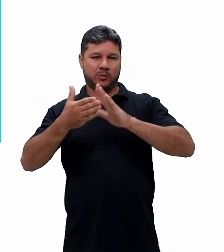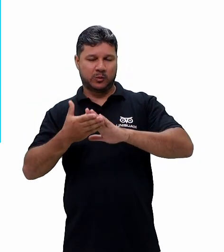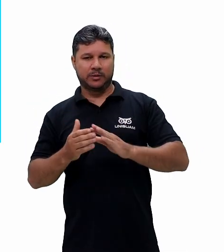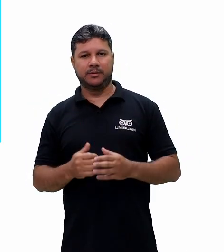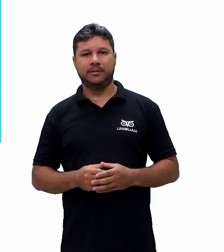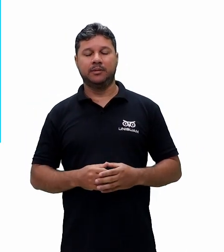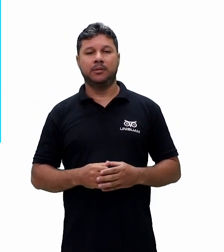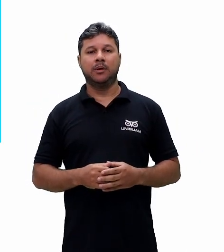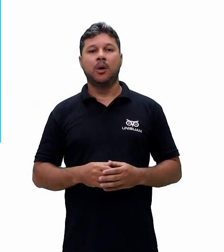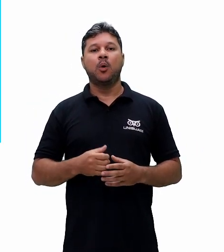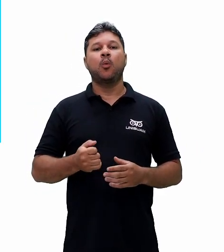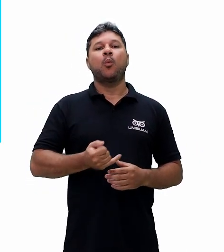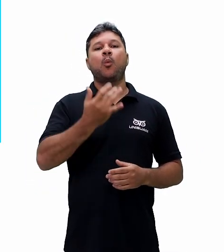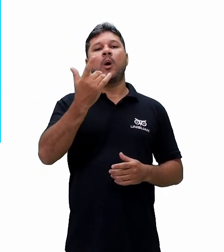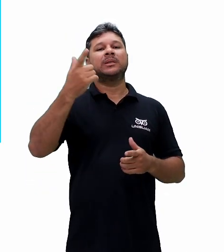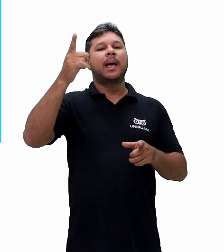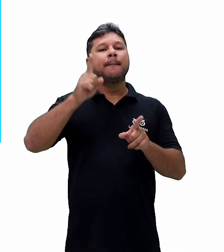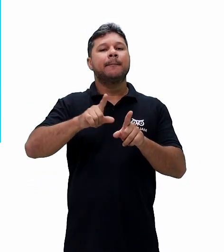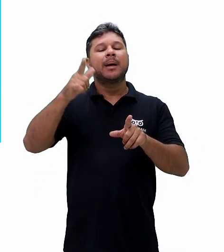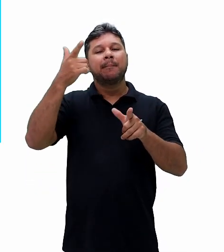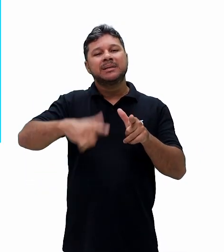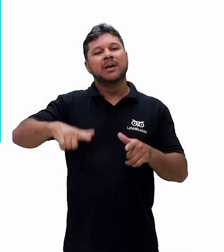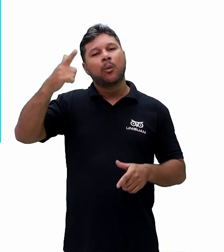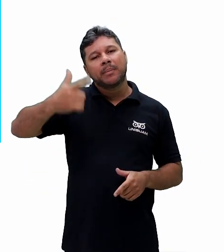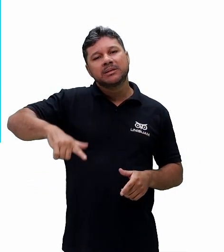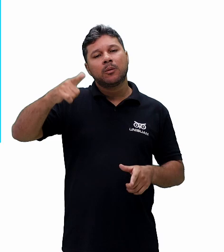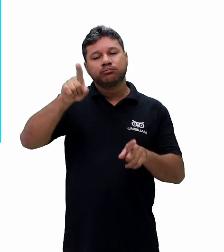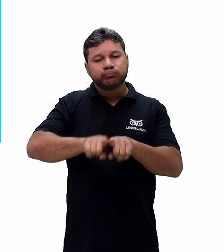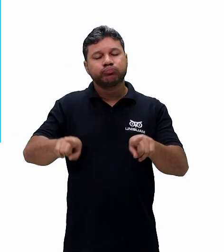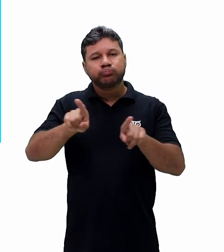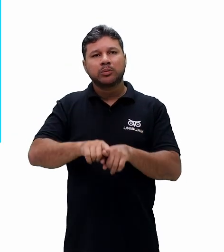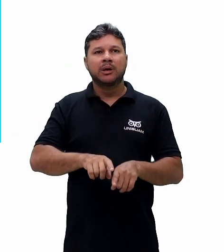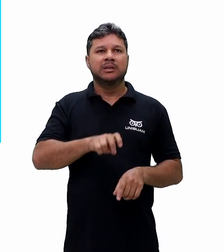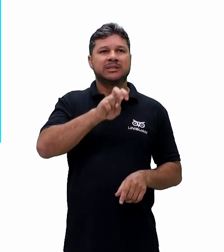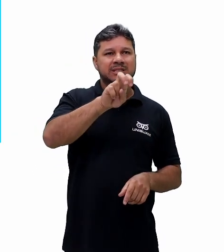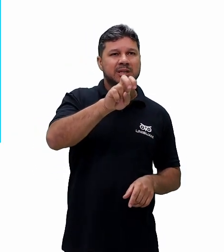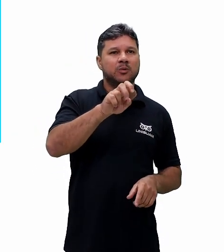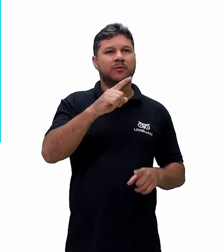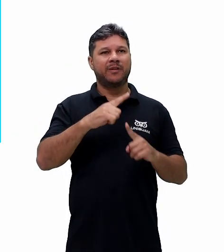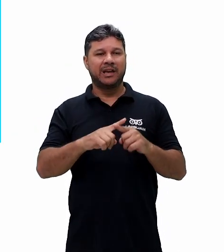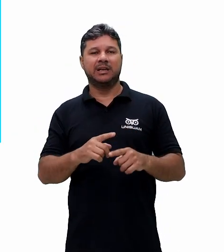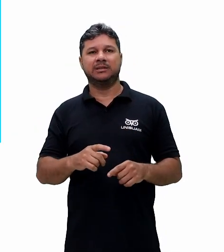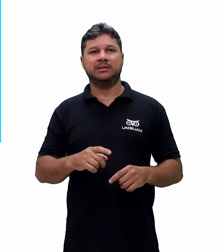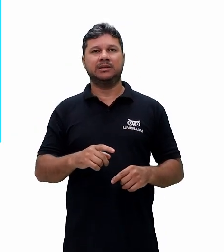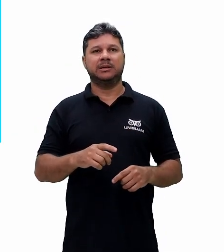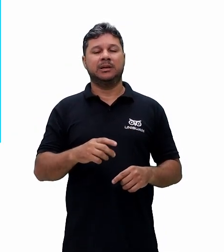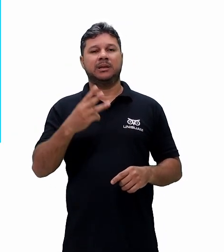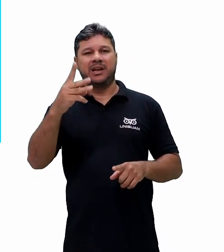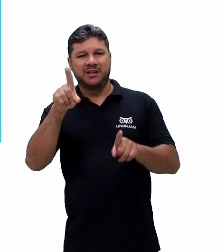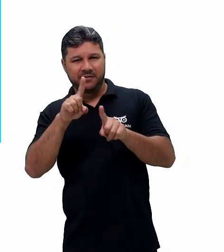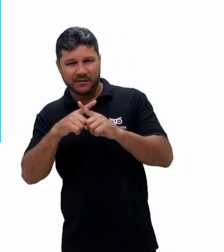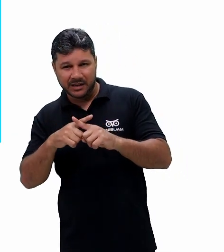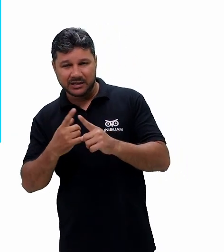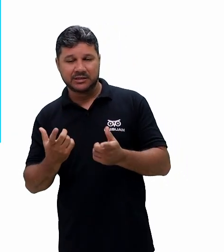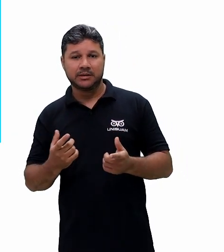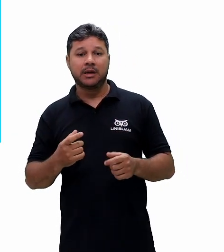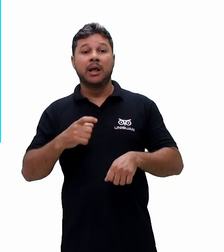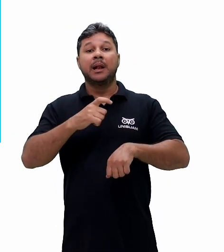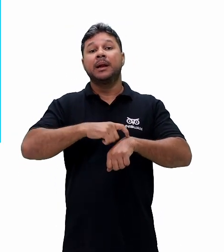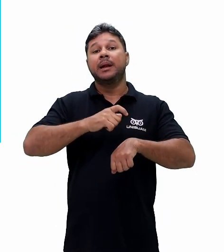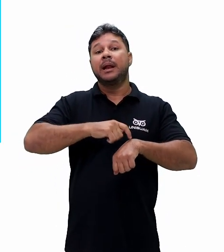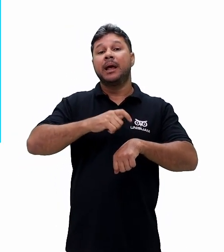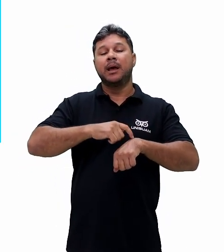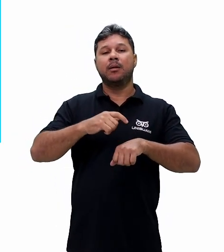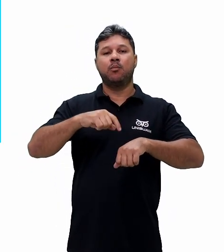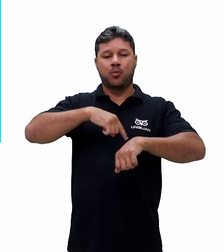alongamento. Número de séries: uma série, 2 séries, 3 séries, 4 séries, 5 séries. Tempo